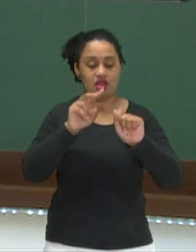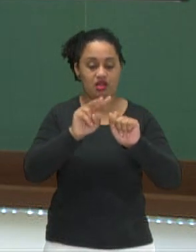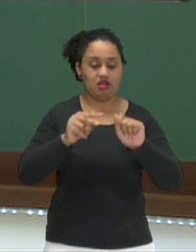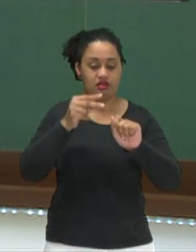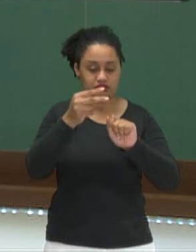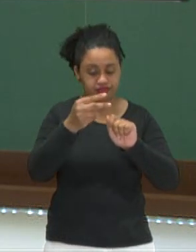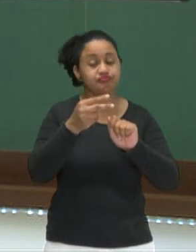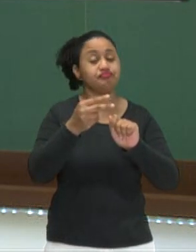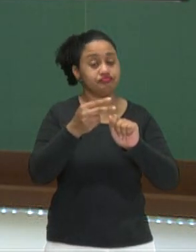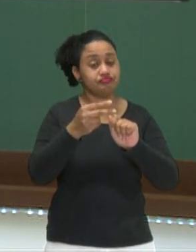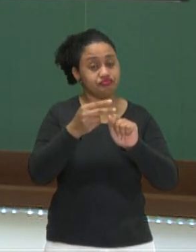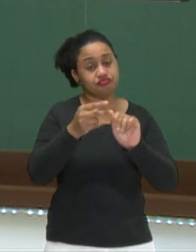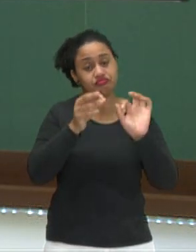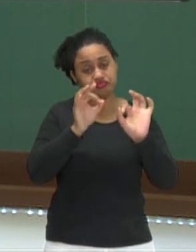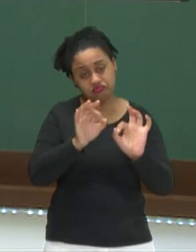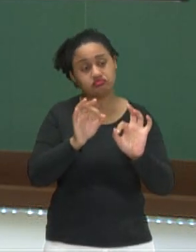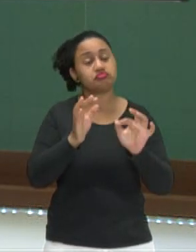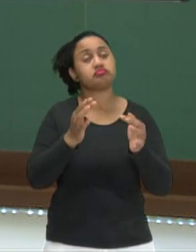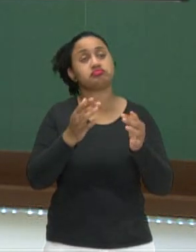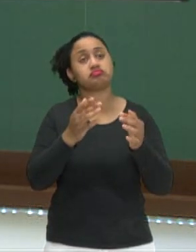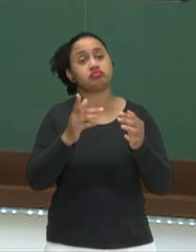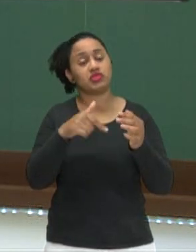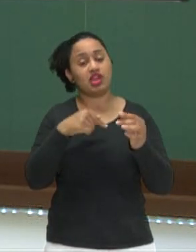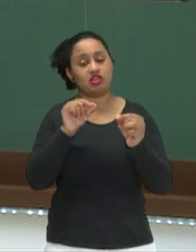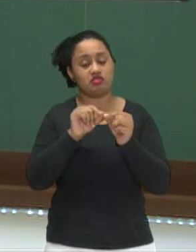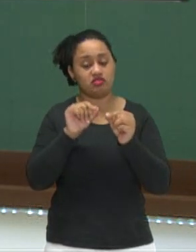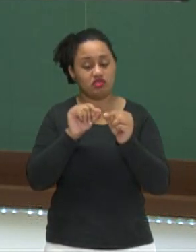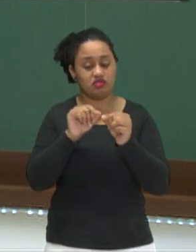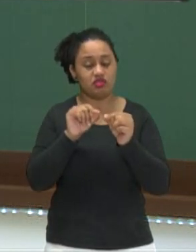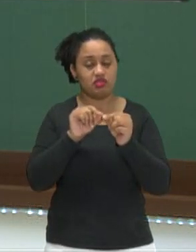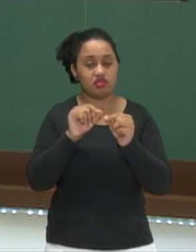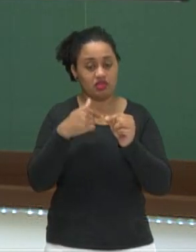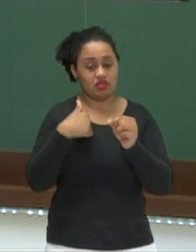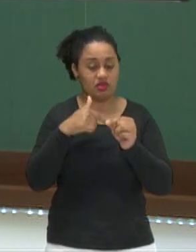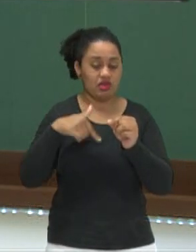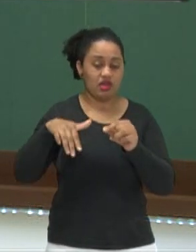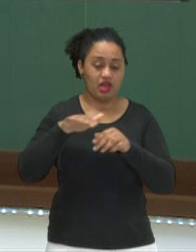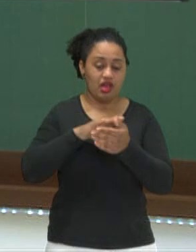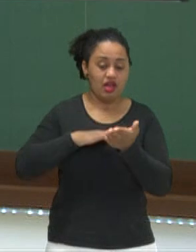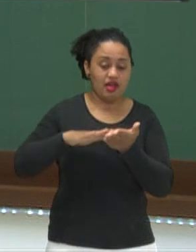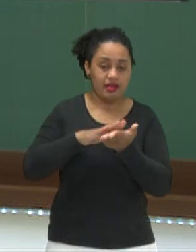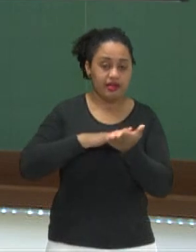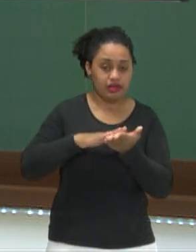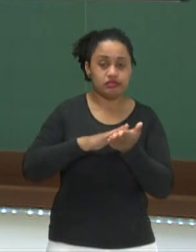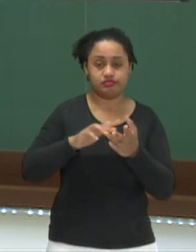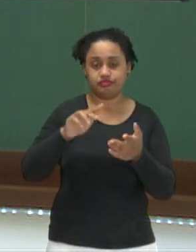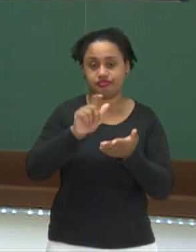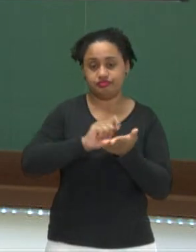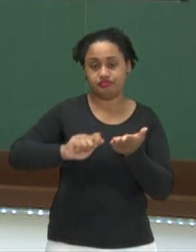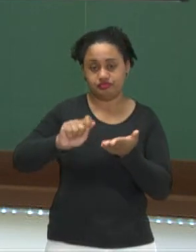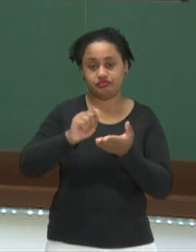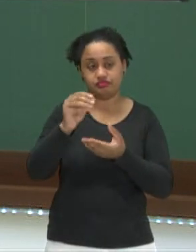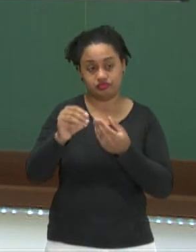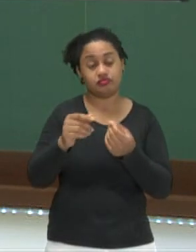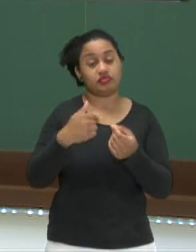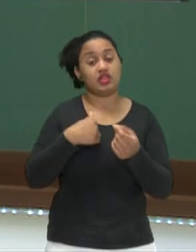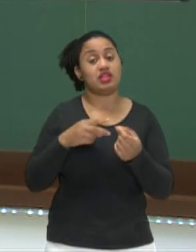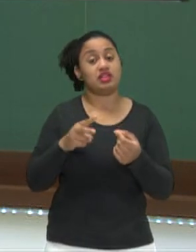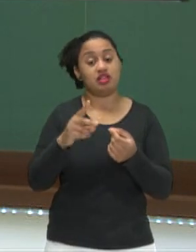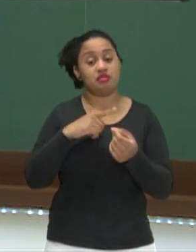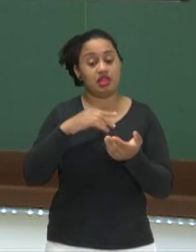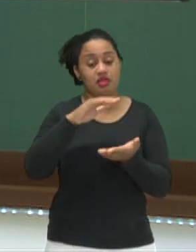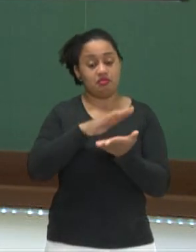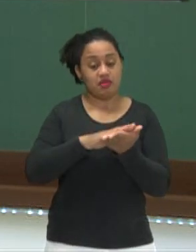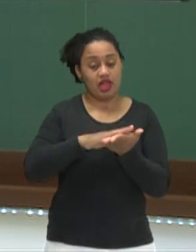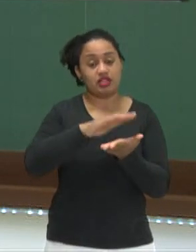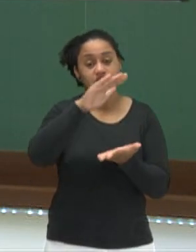vezes aresta, aresta ao quadrado, que eu já vou ter exatamente a área da base, tá? Lembrando que nós temos sempre duas